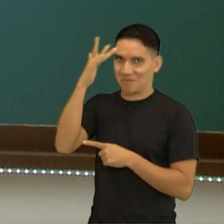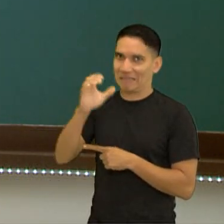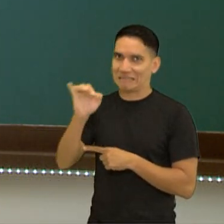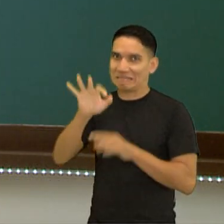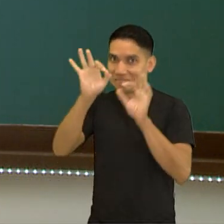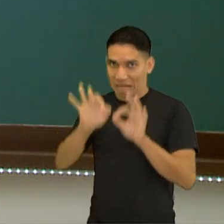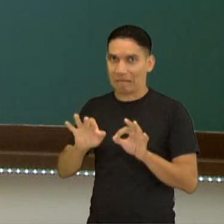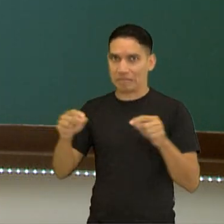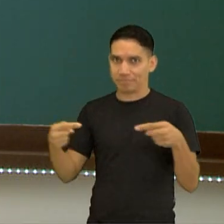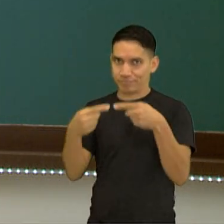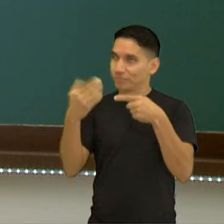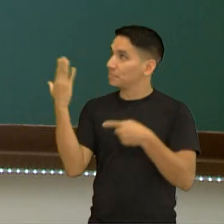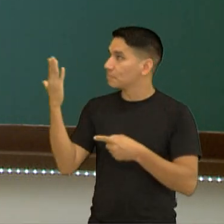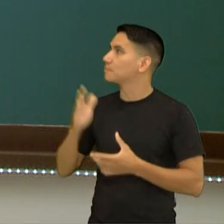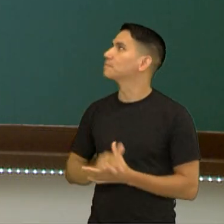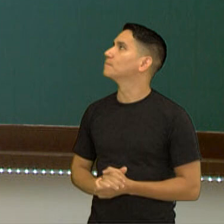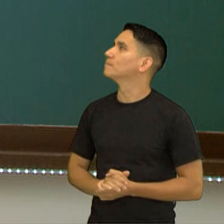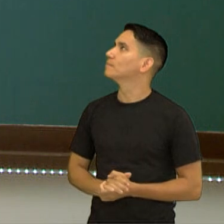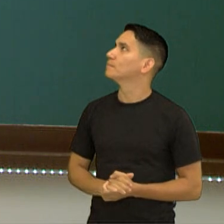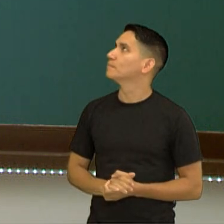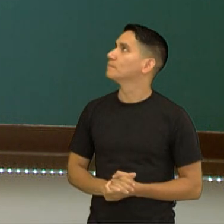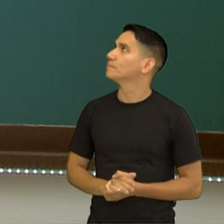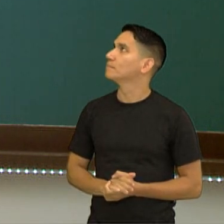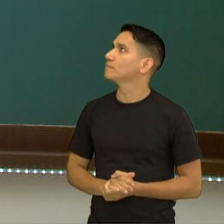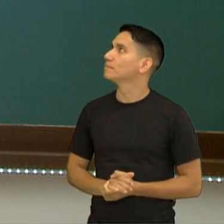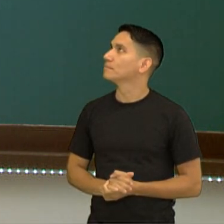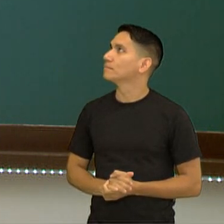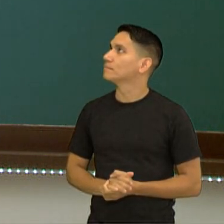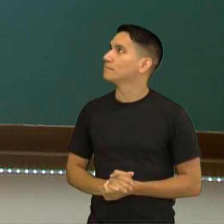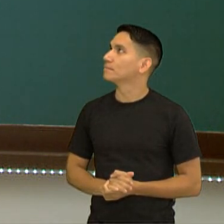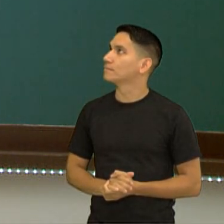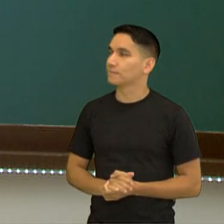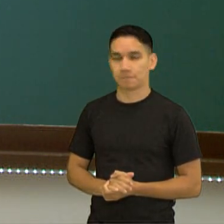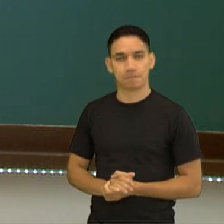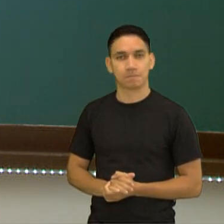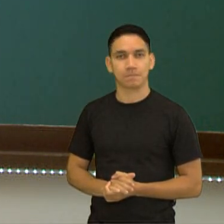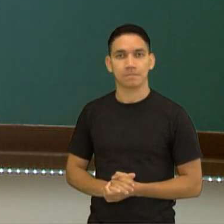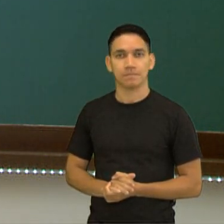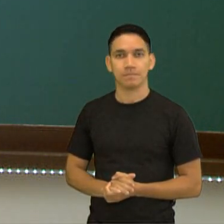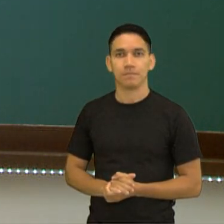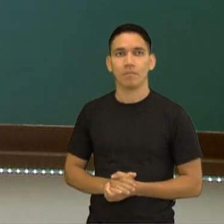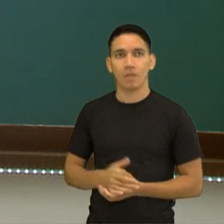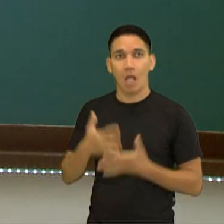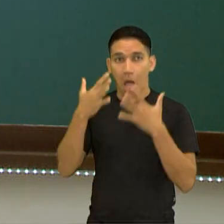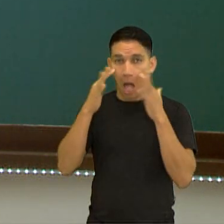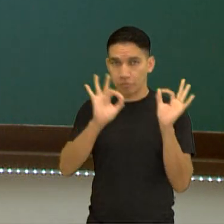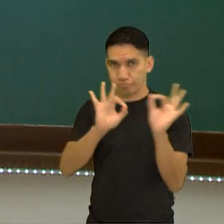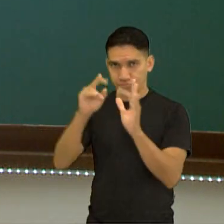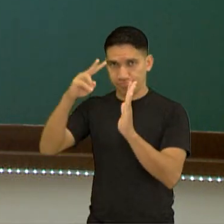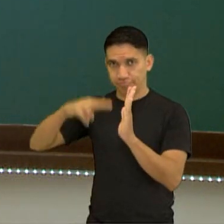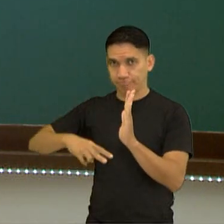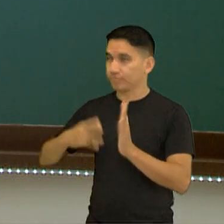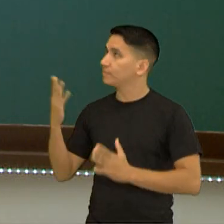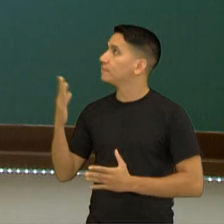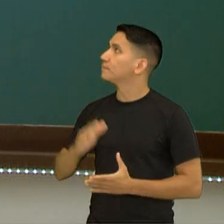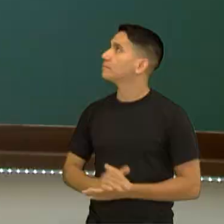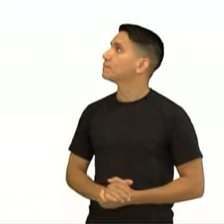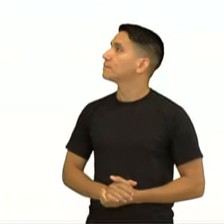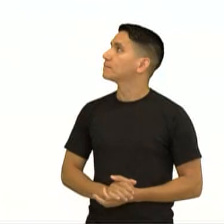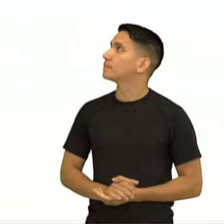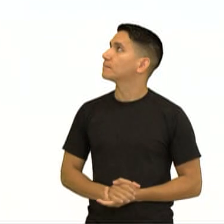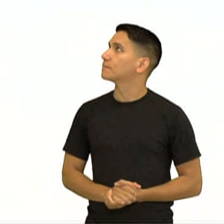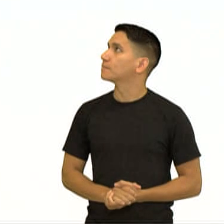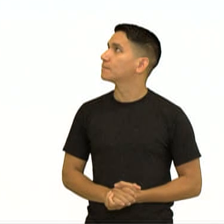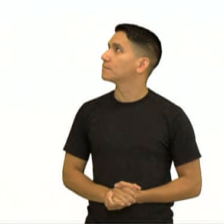nome, tá? Mas aqui tá, ó, Miratoa. Vamos falar assim, ok? Acompanhe a leitura comigo, vamos lá.